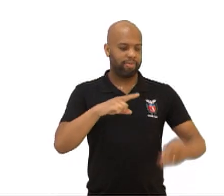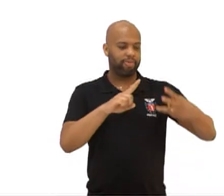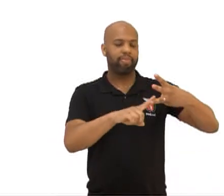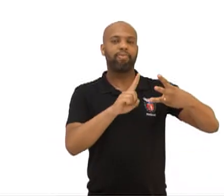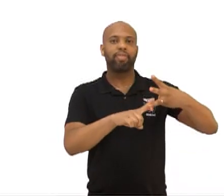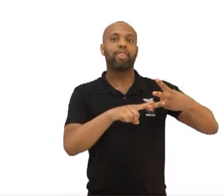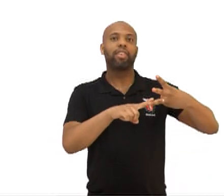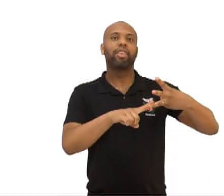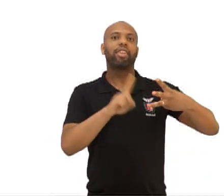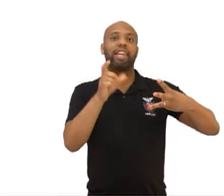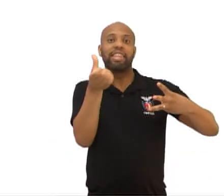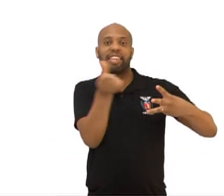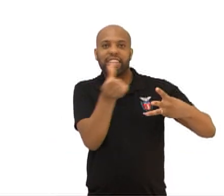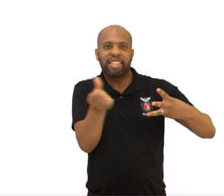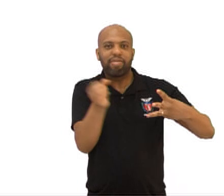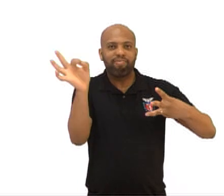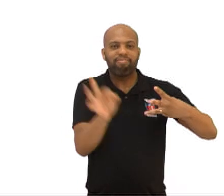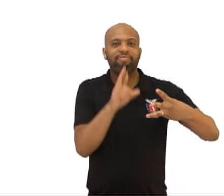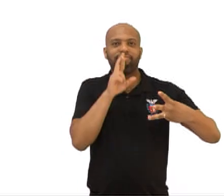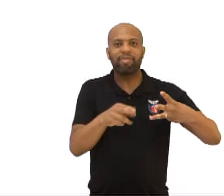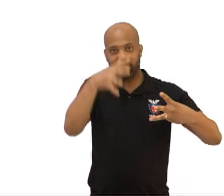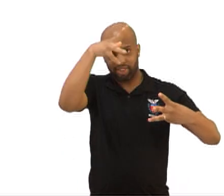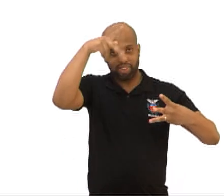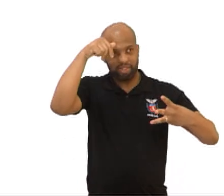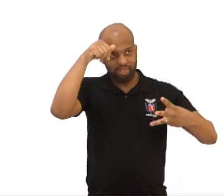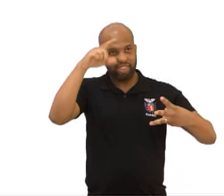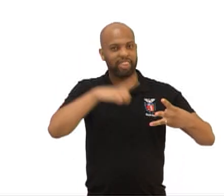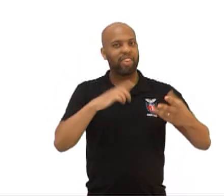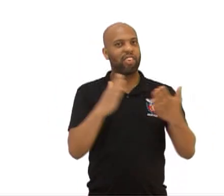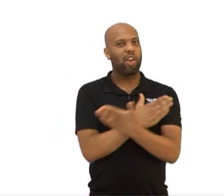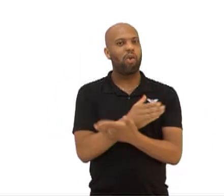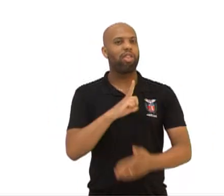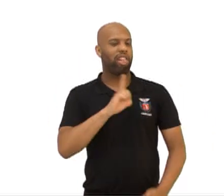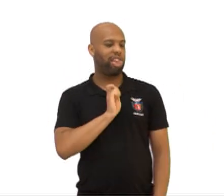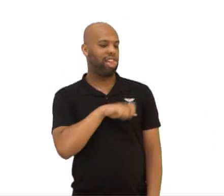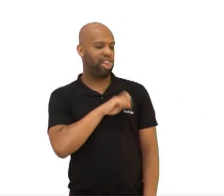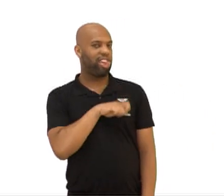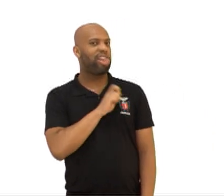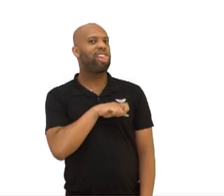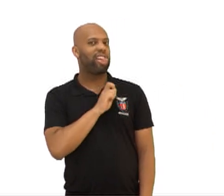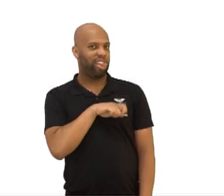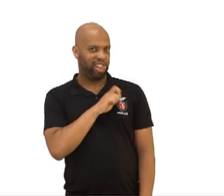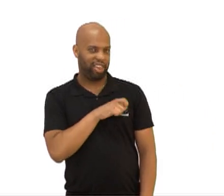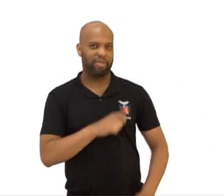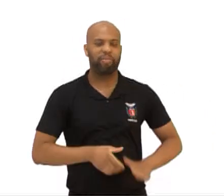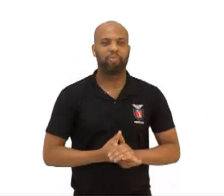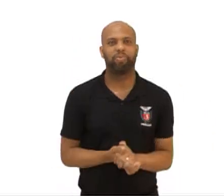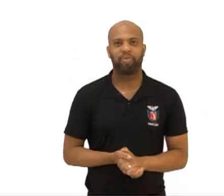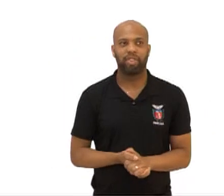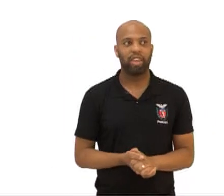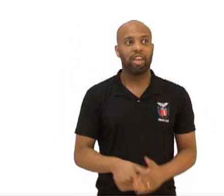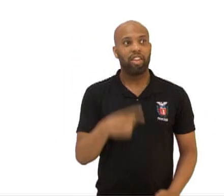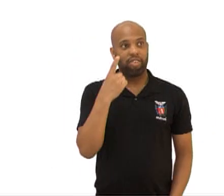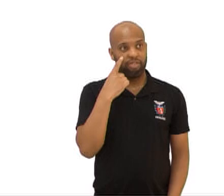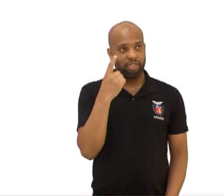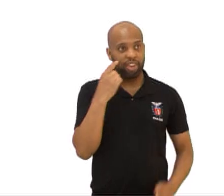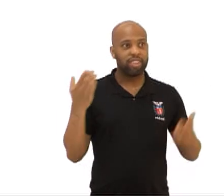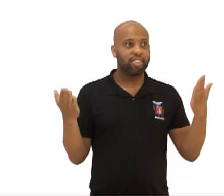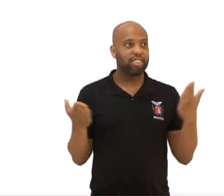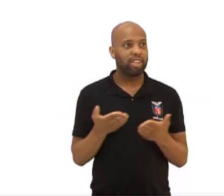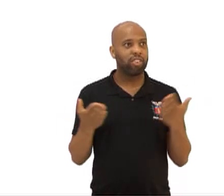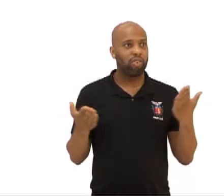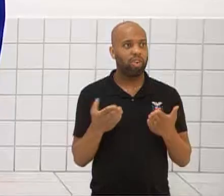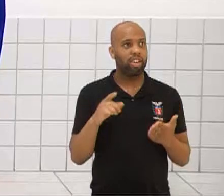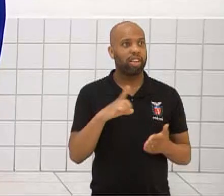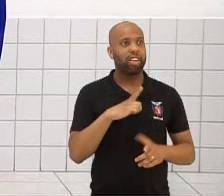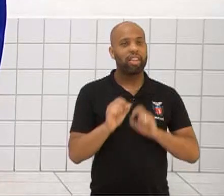colocaram 66%. Aí, pessoal, alguns caíram na pegadinha, hein? Então vamos lá. Então tivemos a primeira aqui, e